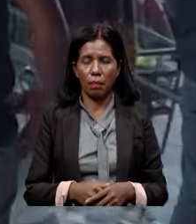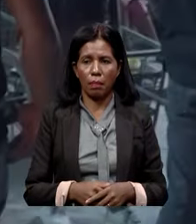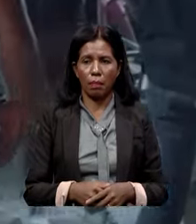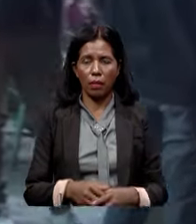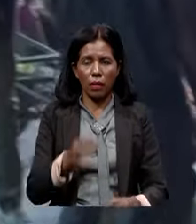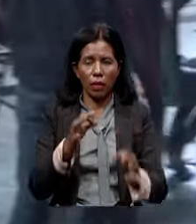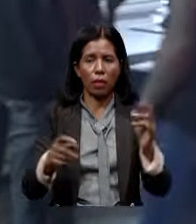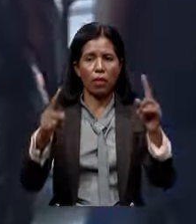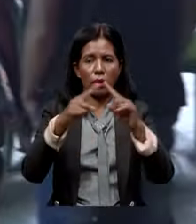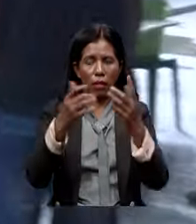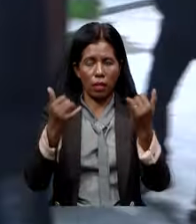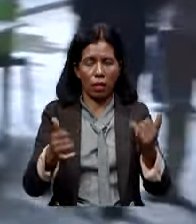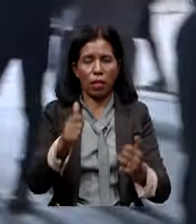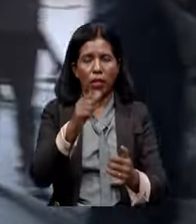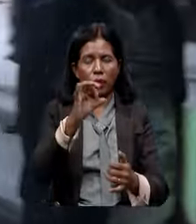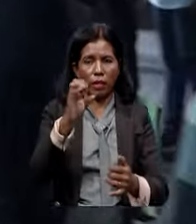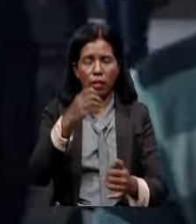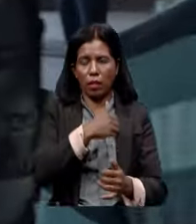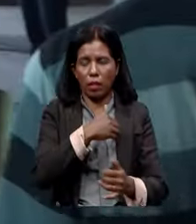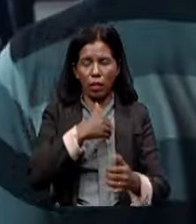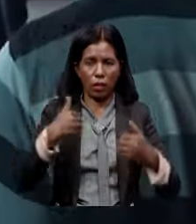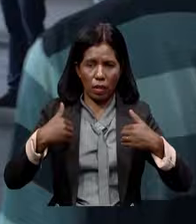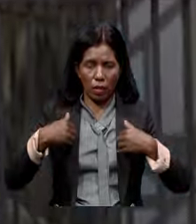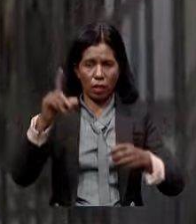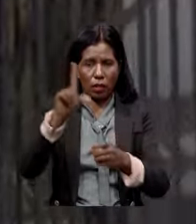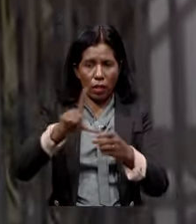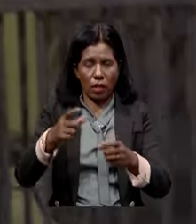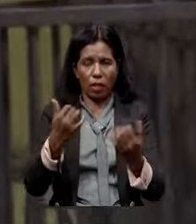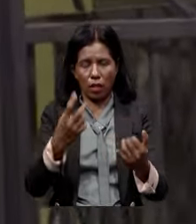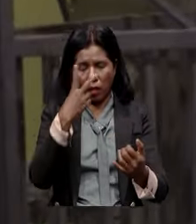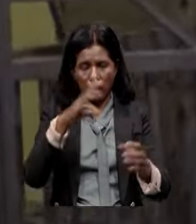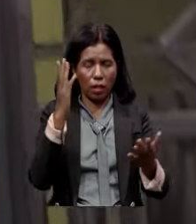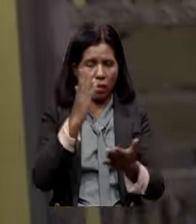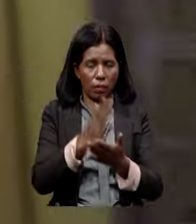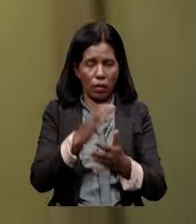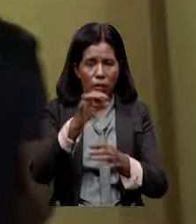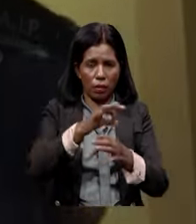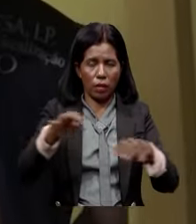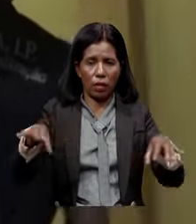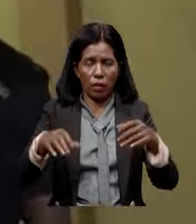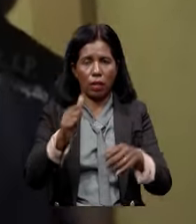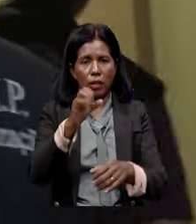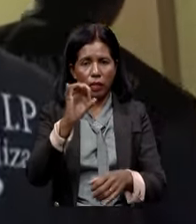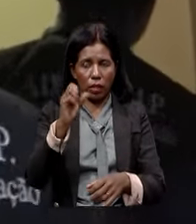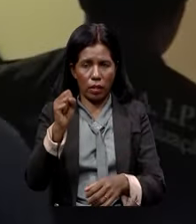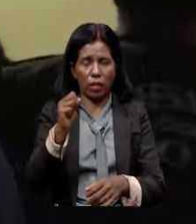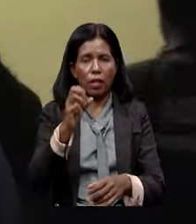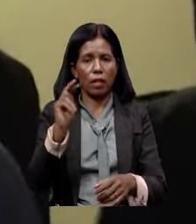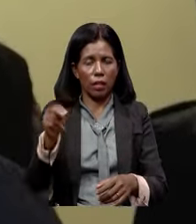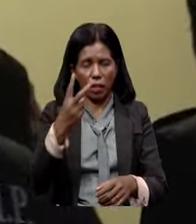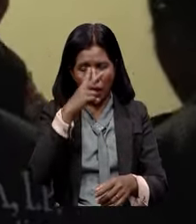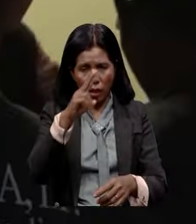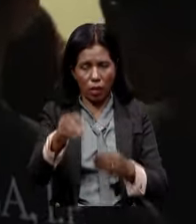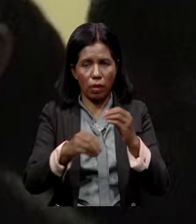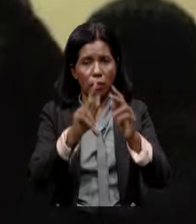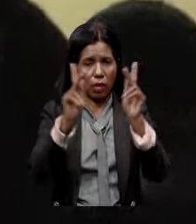Mas que to ohin loron ai faeza sedau kia laboratorium mai be situasaun nel hamate espiritu servisu ai faeza nian ho di halo inspeksaun